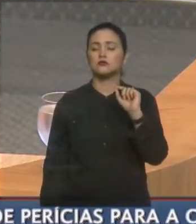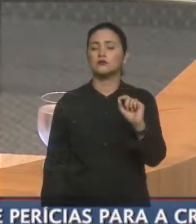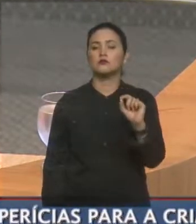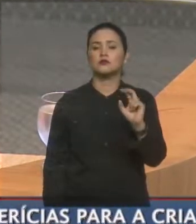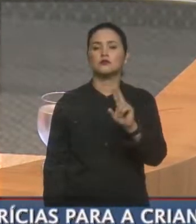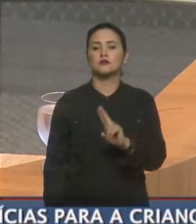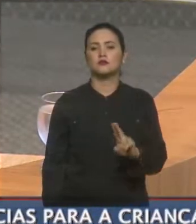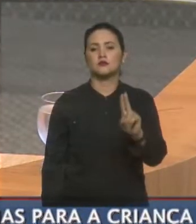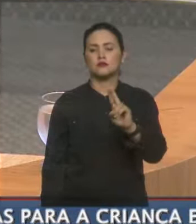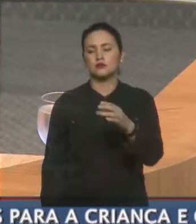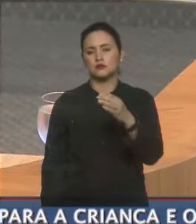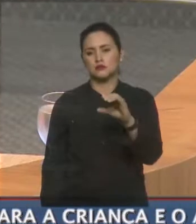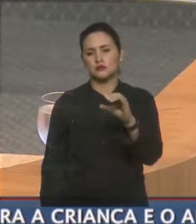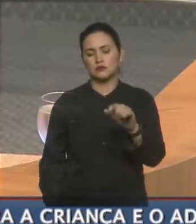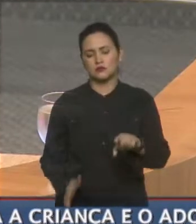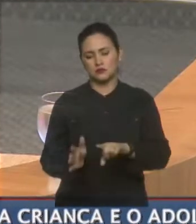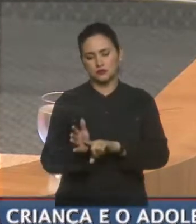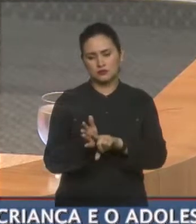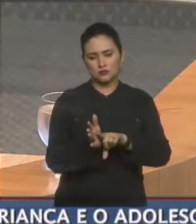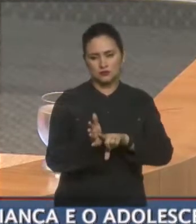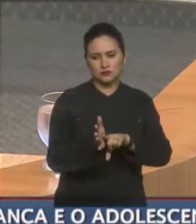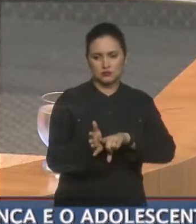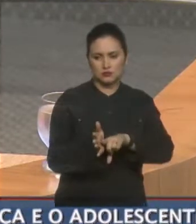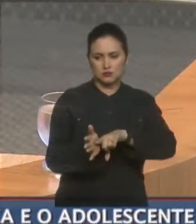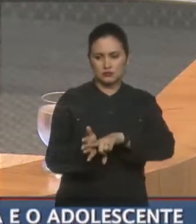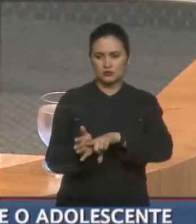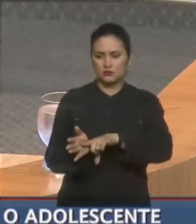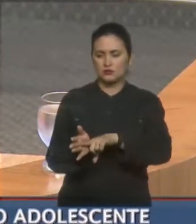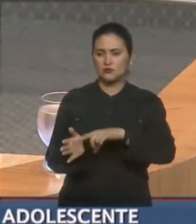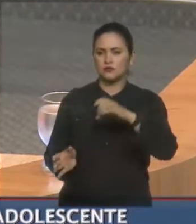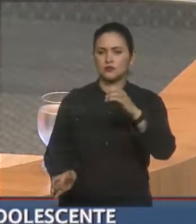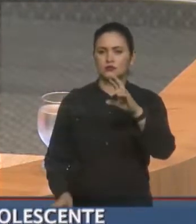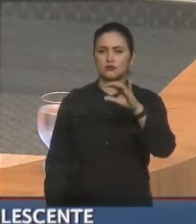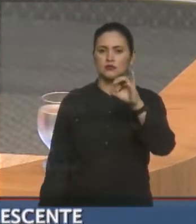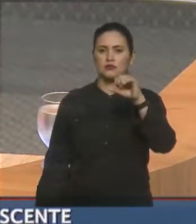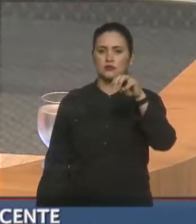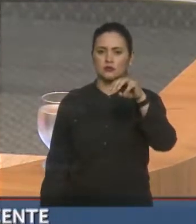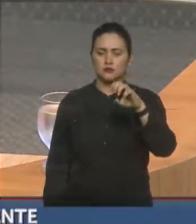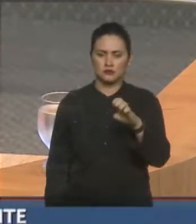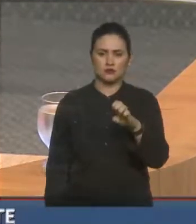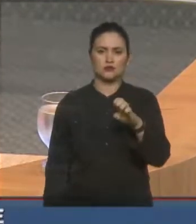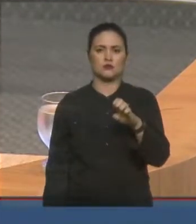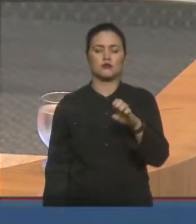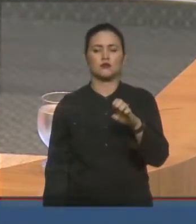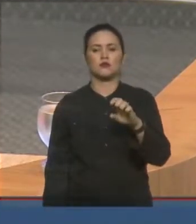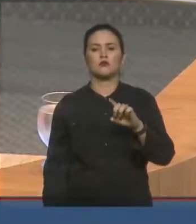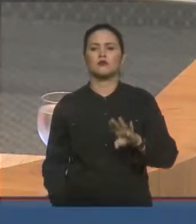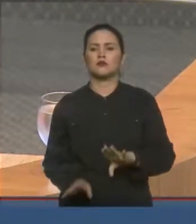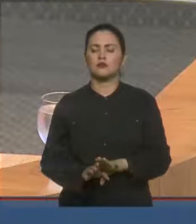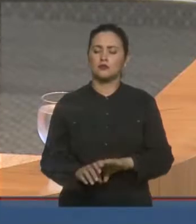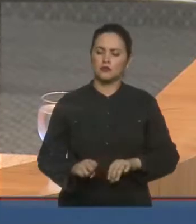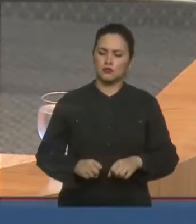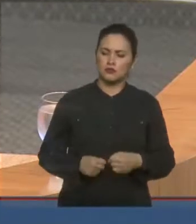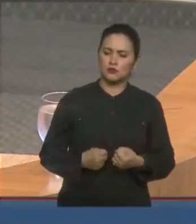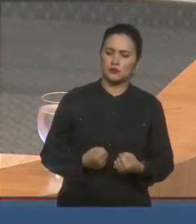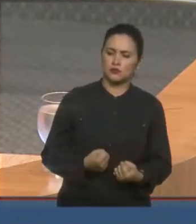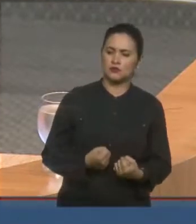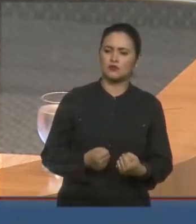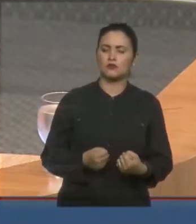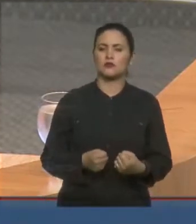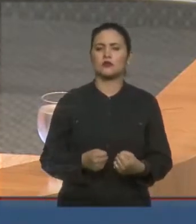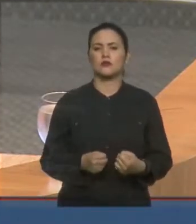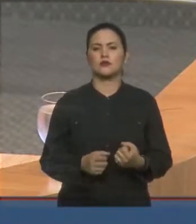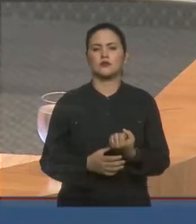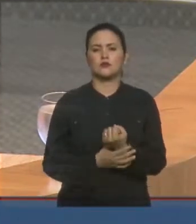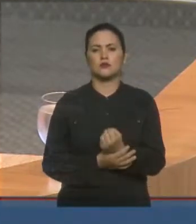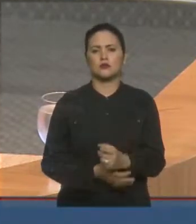na investigação, na investigação criminal e, nesse sentido, com fortalecimento da segurança